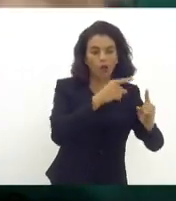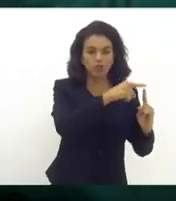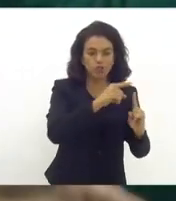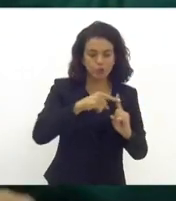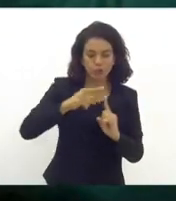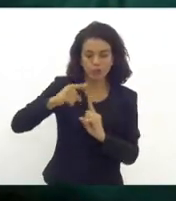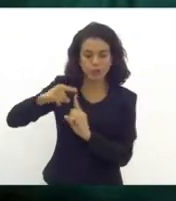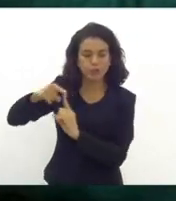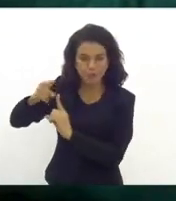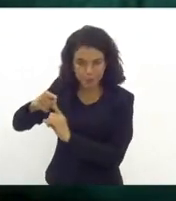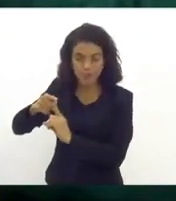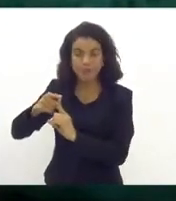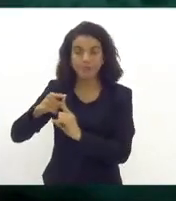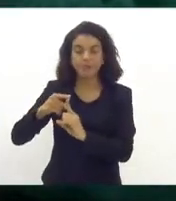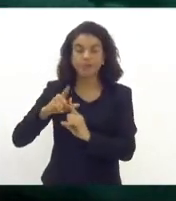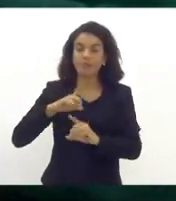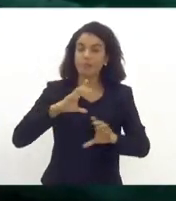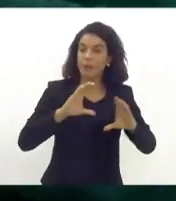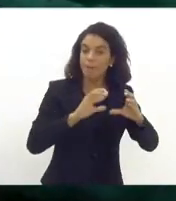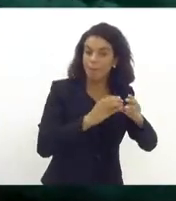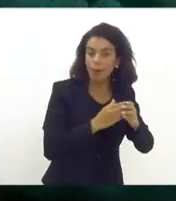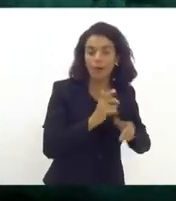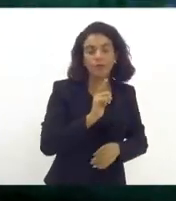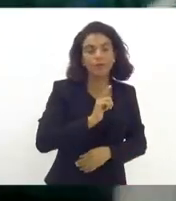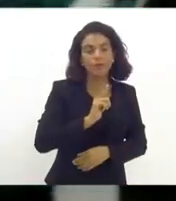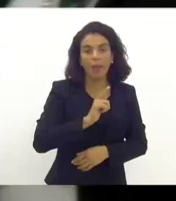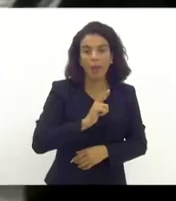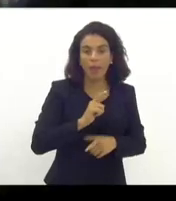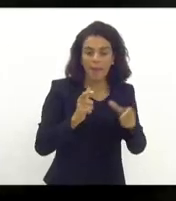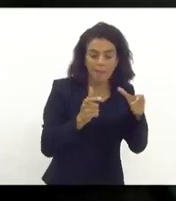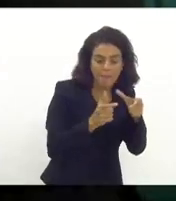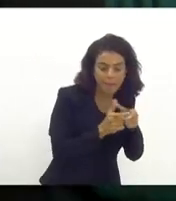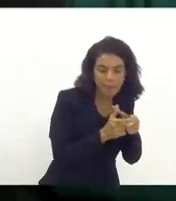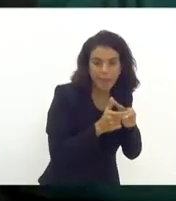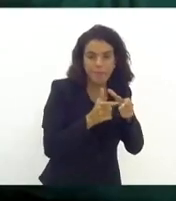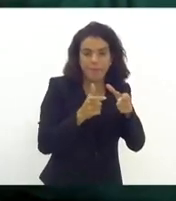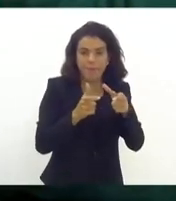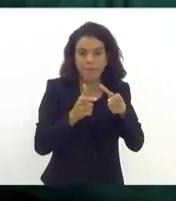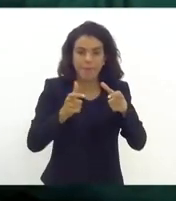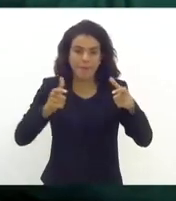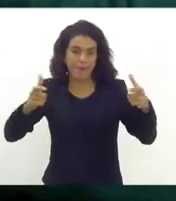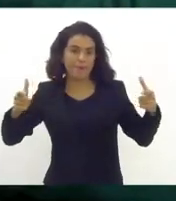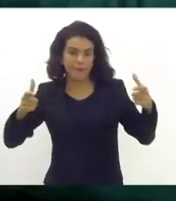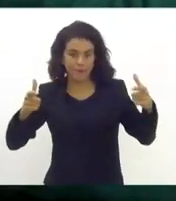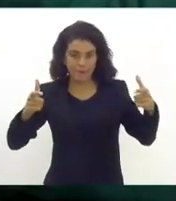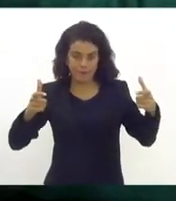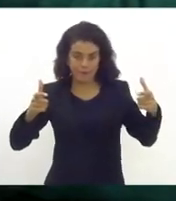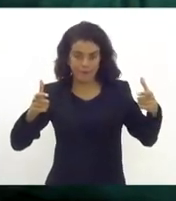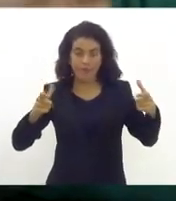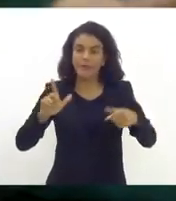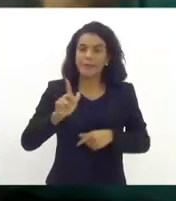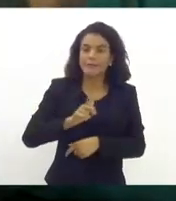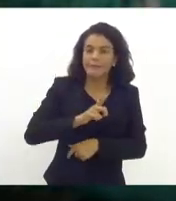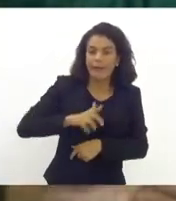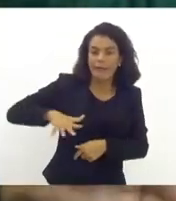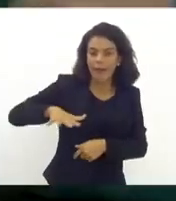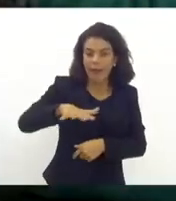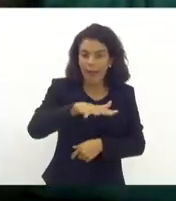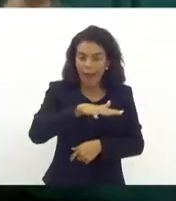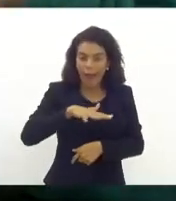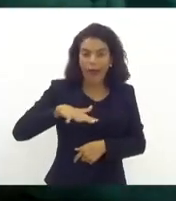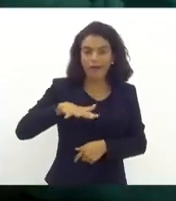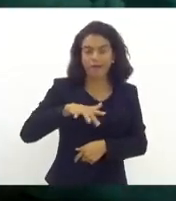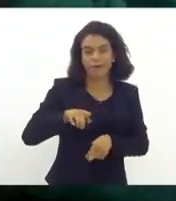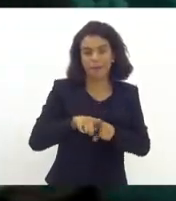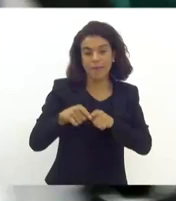bloco daquilo outro tem bloco que tem um tamanho x y e z tem as áreas de demanda